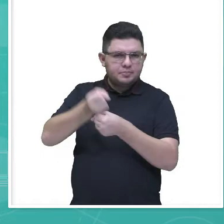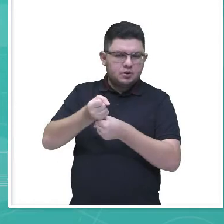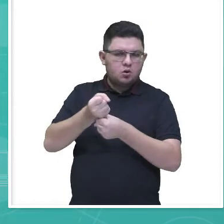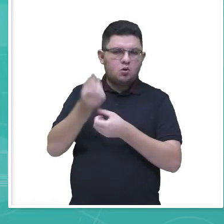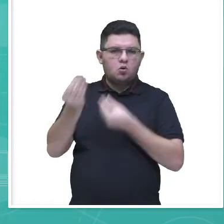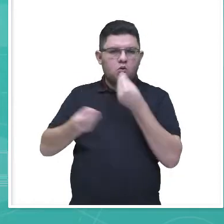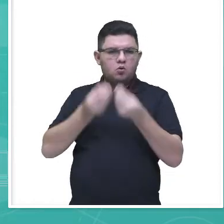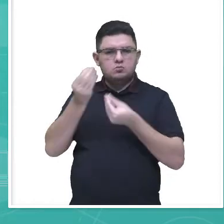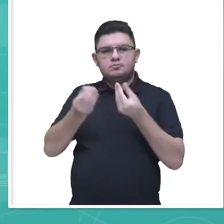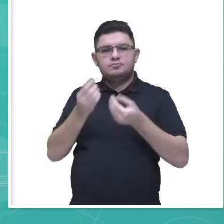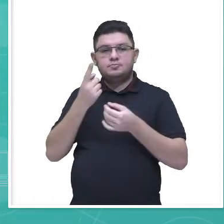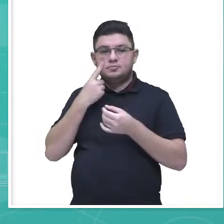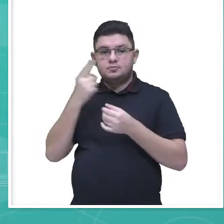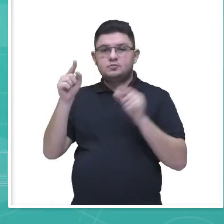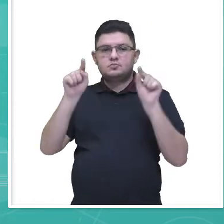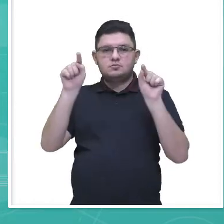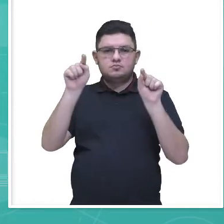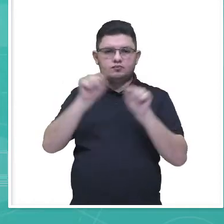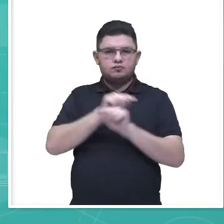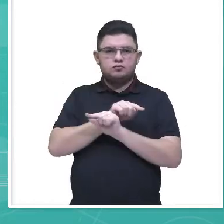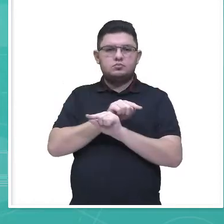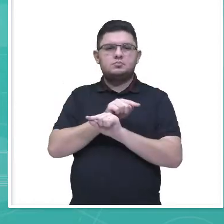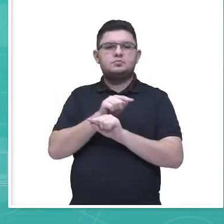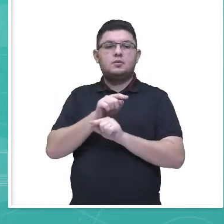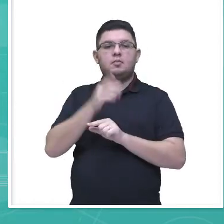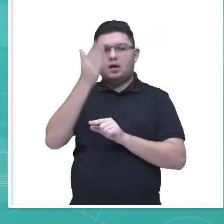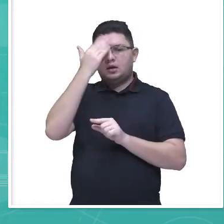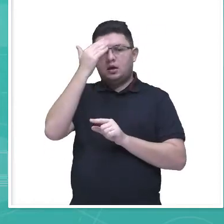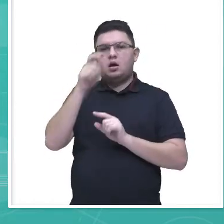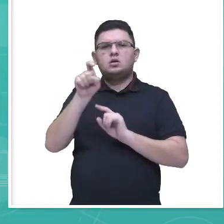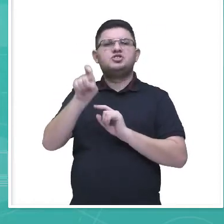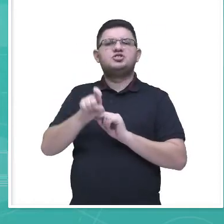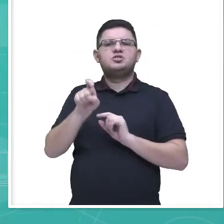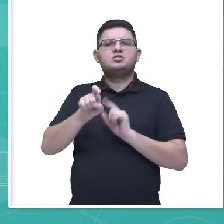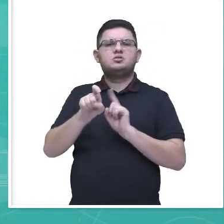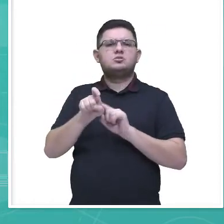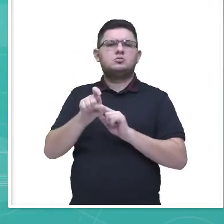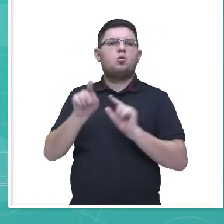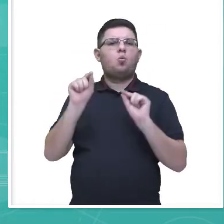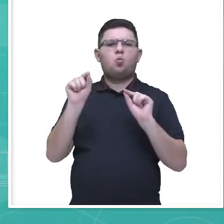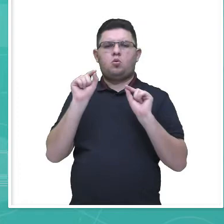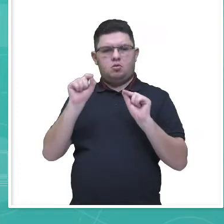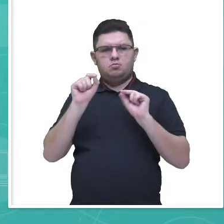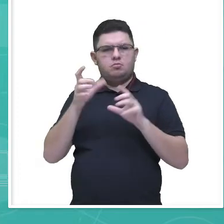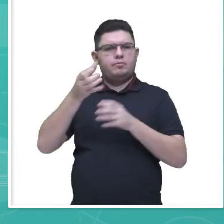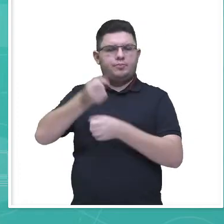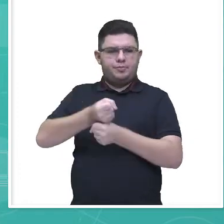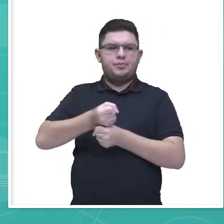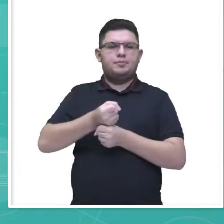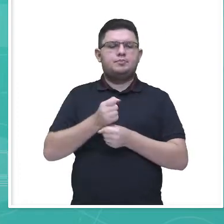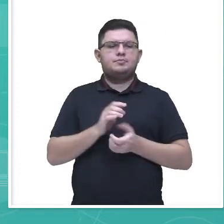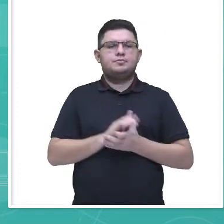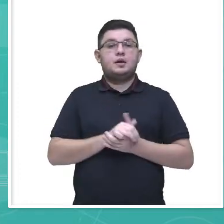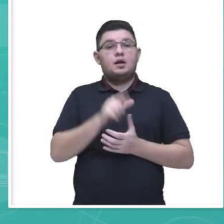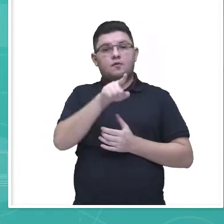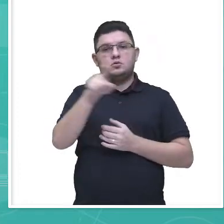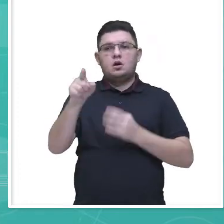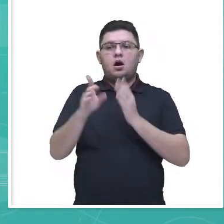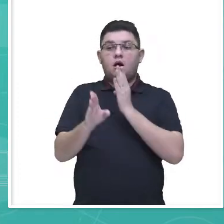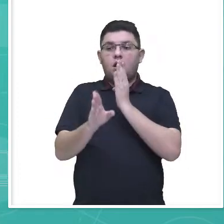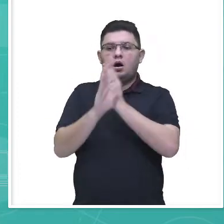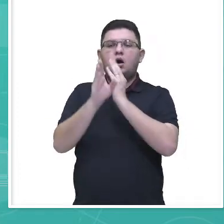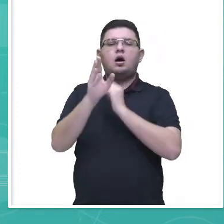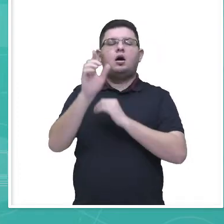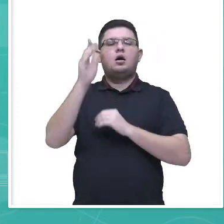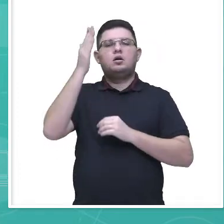para chegar no valor do X, tá? Para chegar no valorzinho ali do X e você conseguir identificar